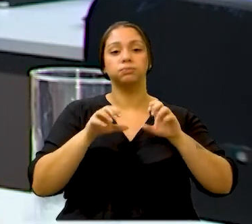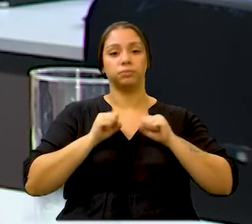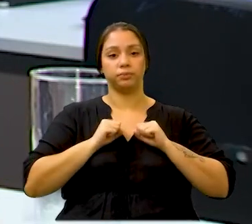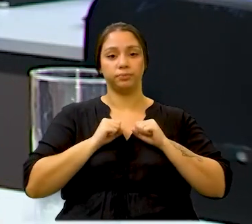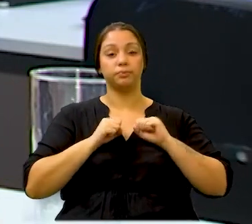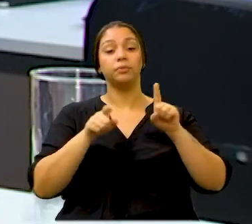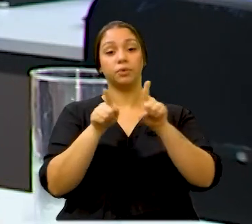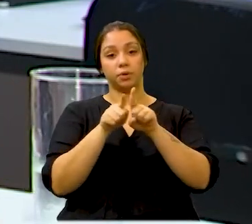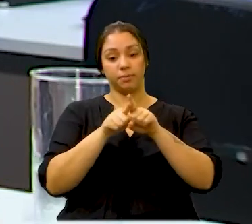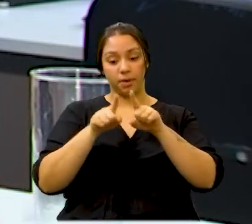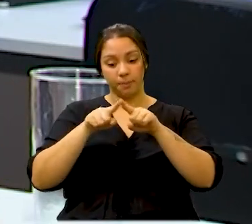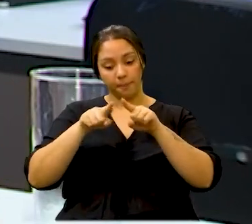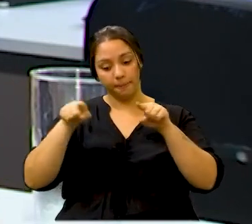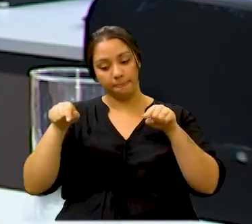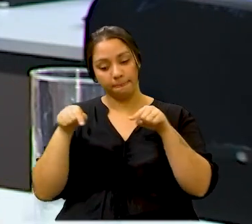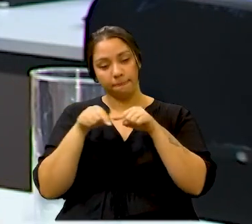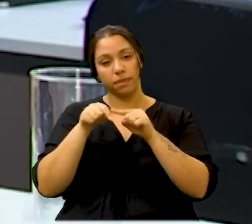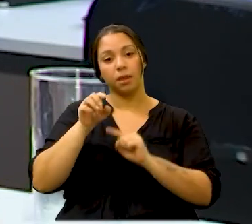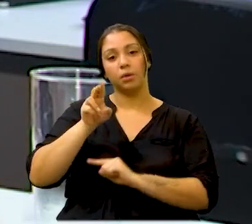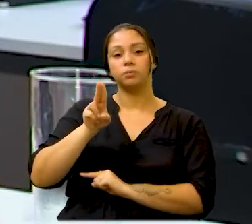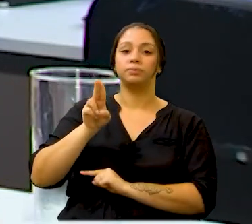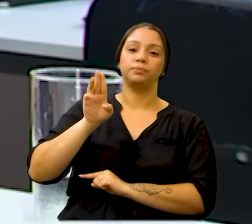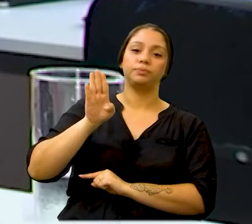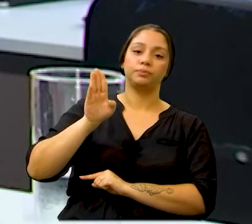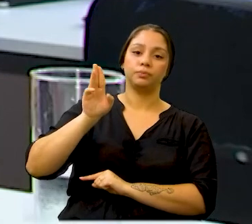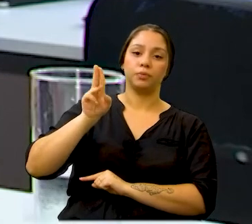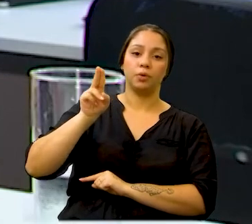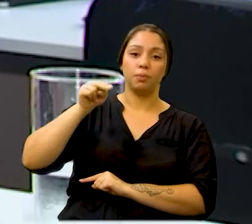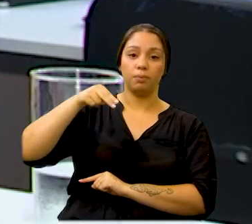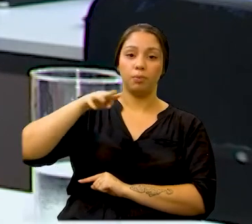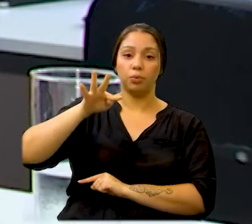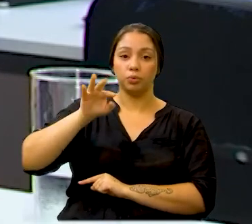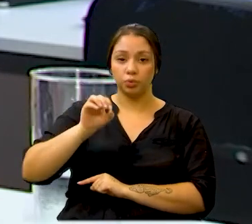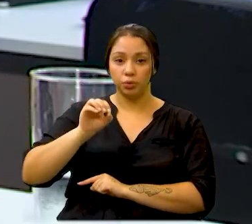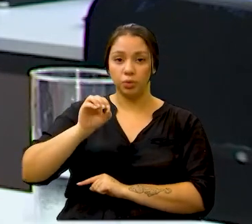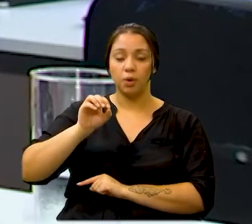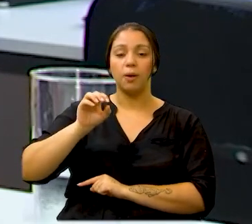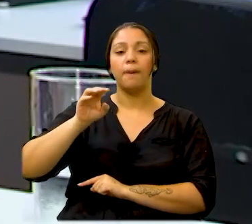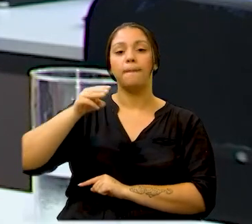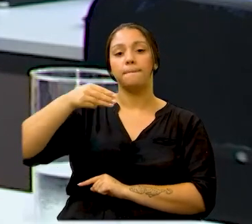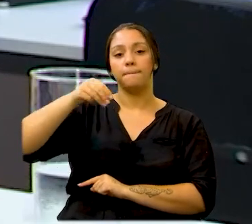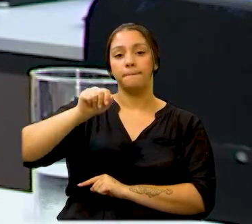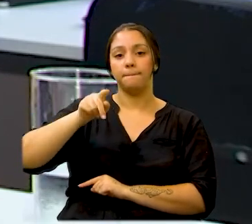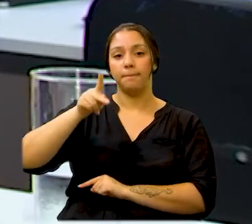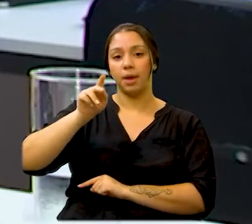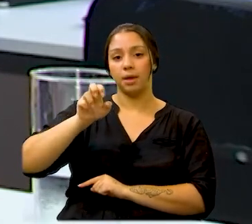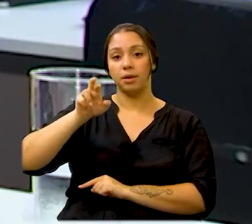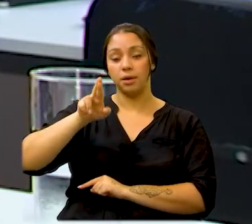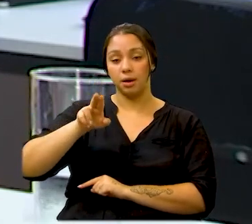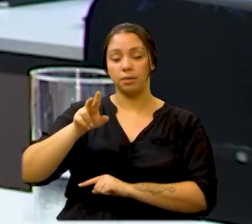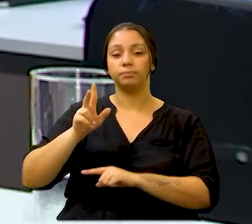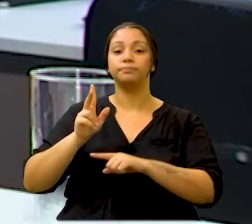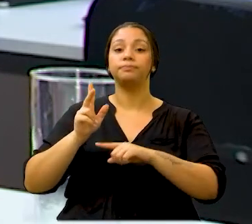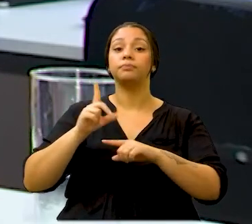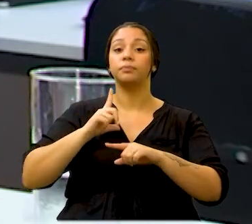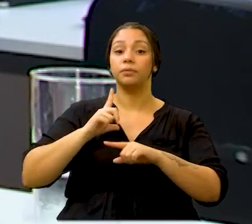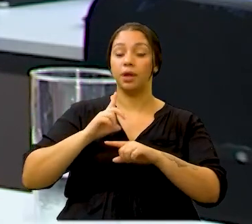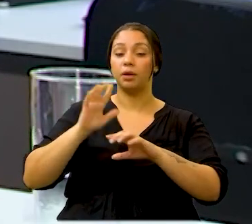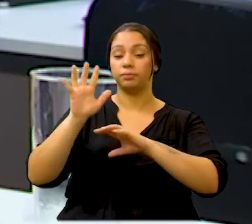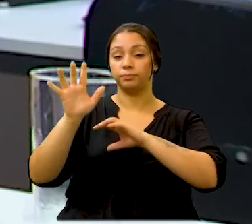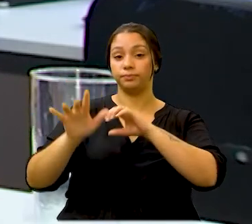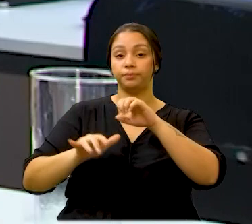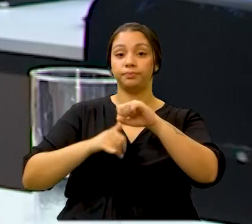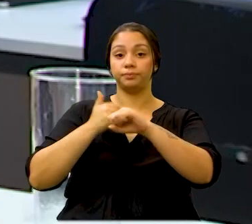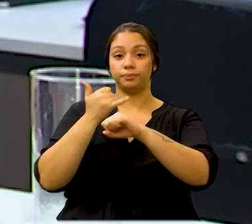Em relação ao Ubuntu Maker, também deixo uma dica que tem lá nos canais do YouTube, né? Se colocar lá